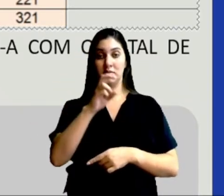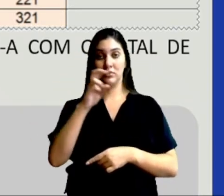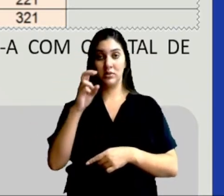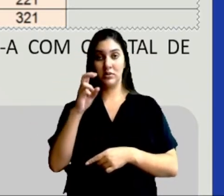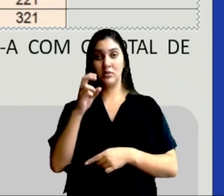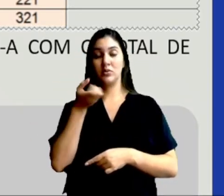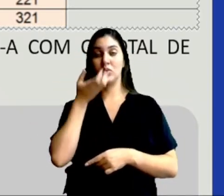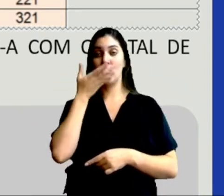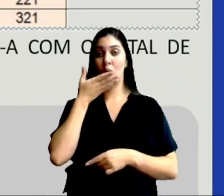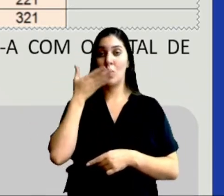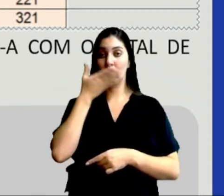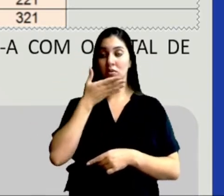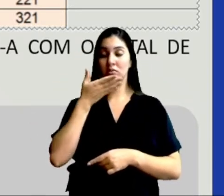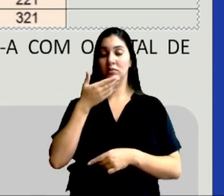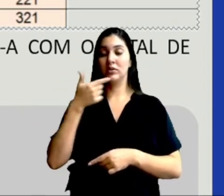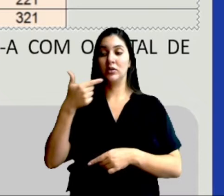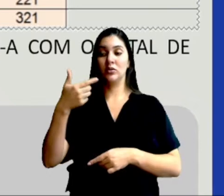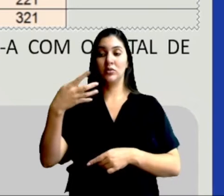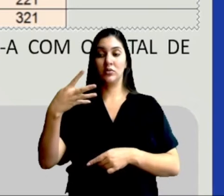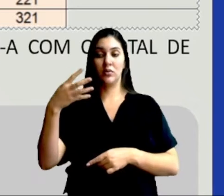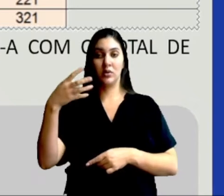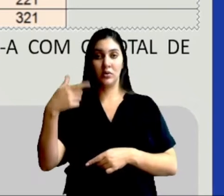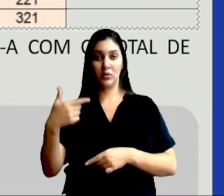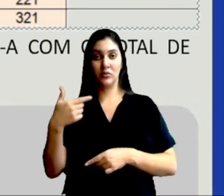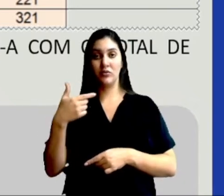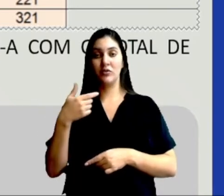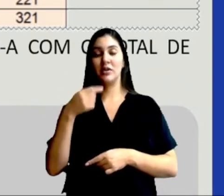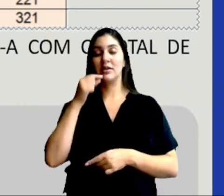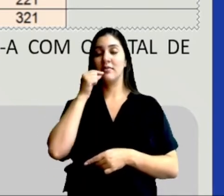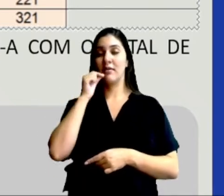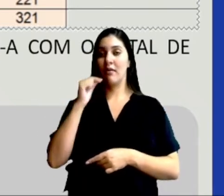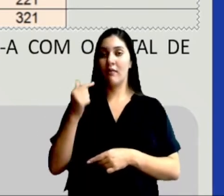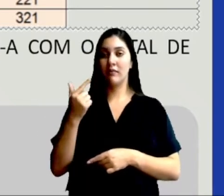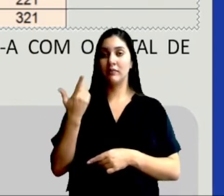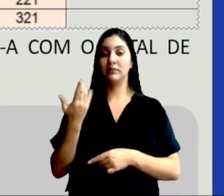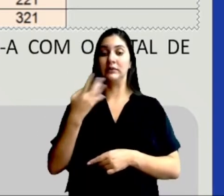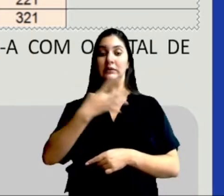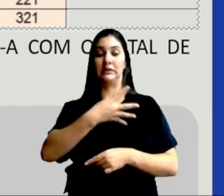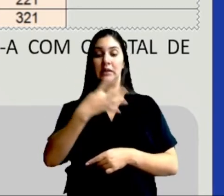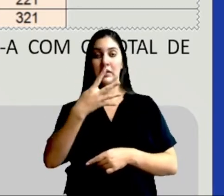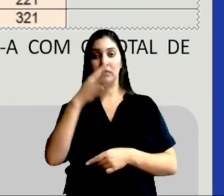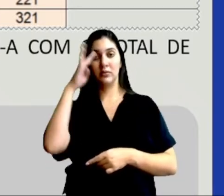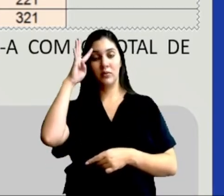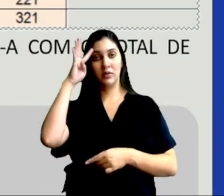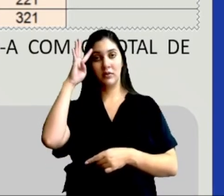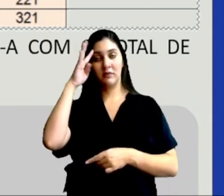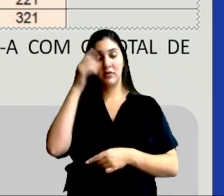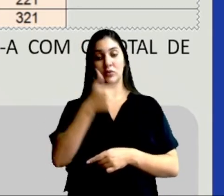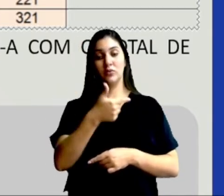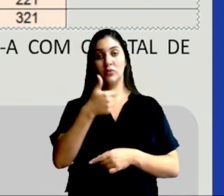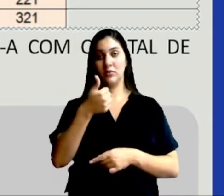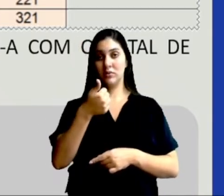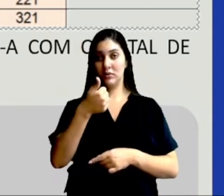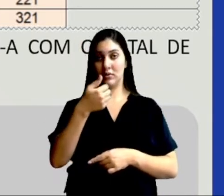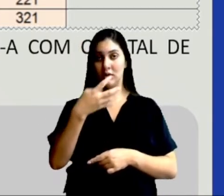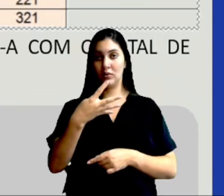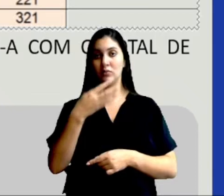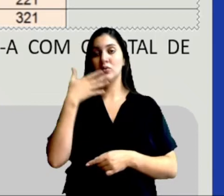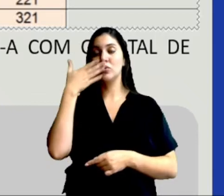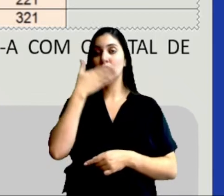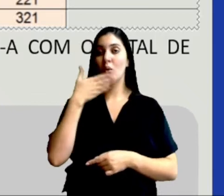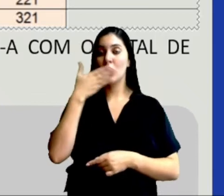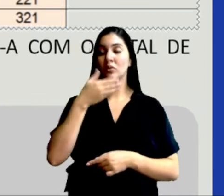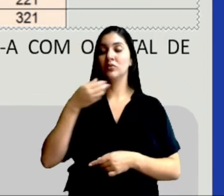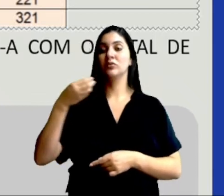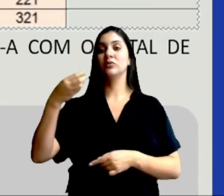755 doces e 242 salgados. Na quarta-feira, 214 doces